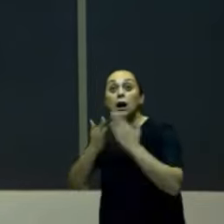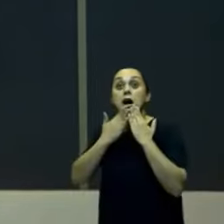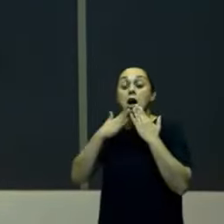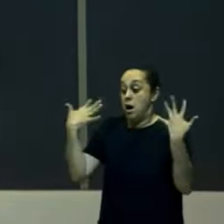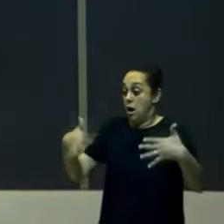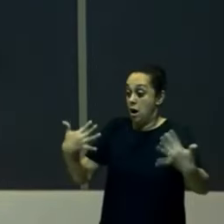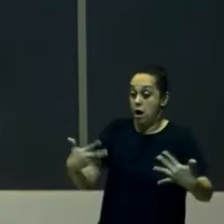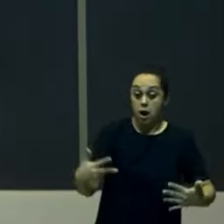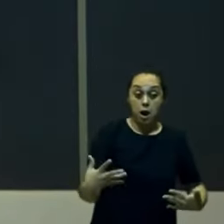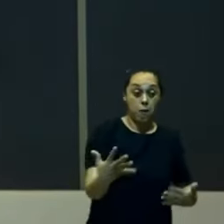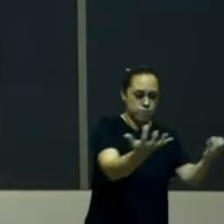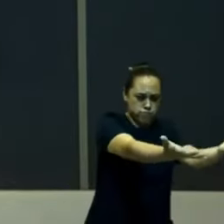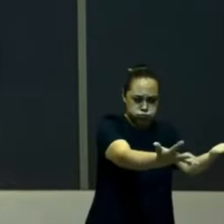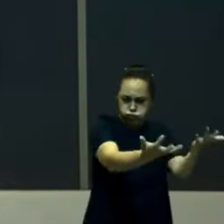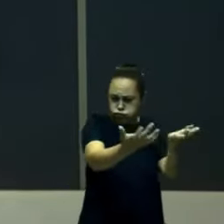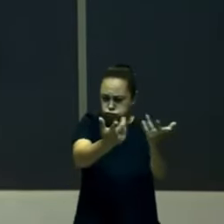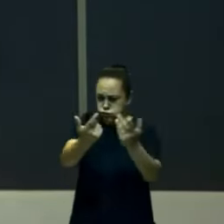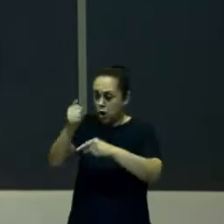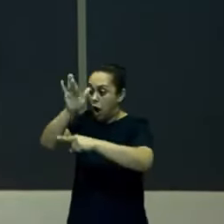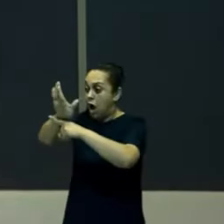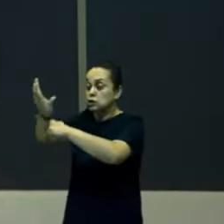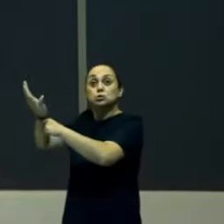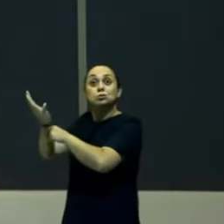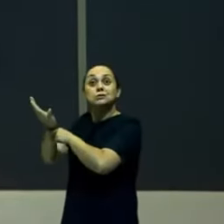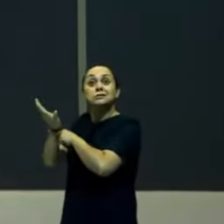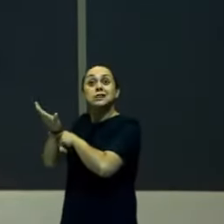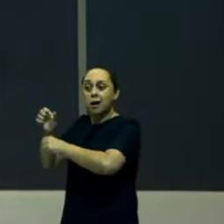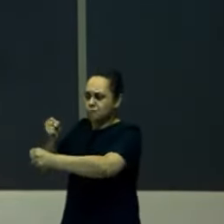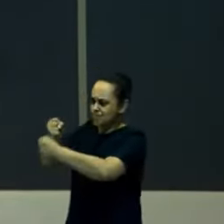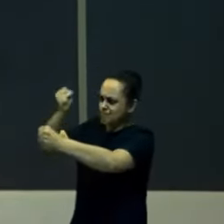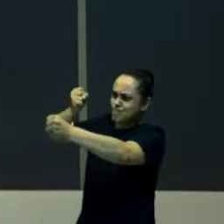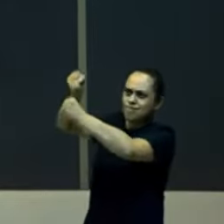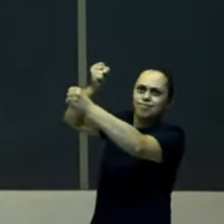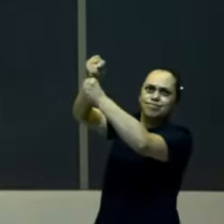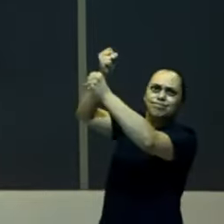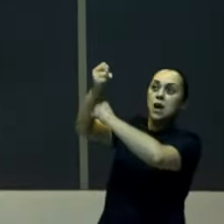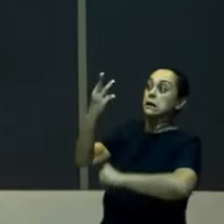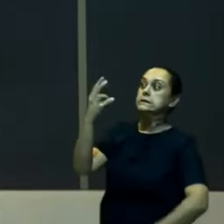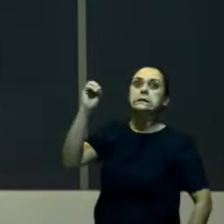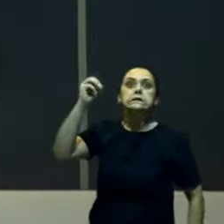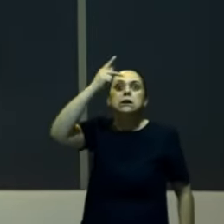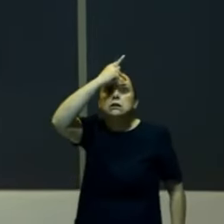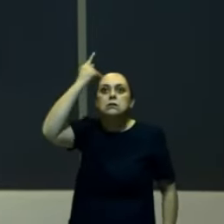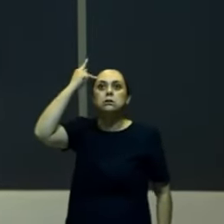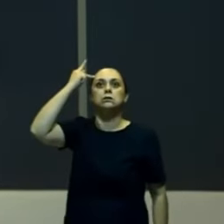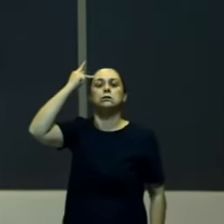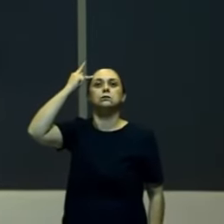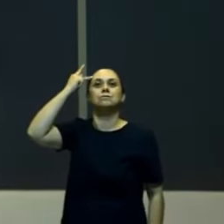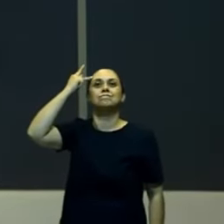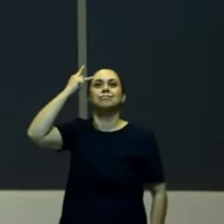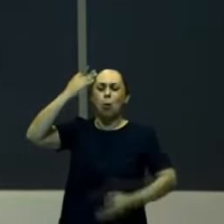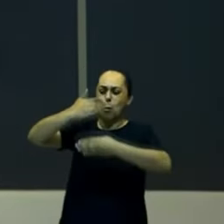porque com uma chuva, a única coisa que existia aqui nesse templo, nesse terreno, era um muro de arrimo, e o muro